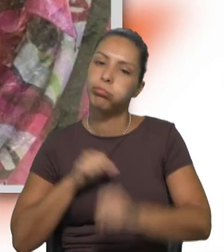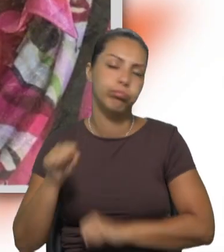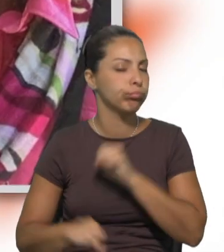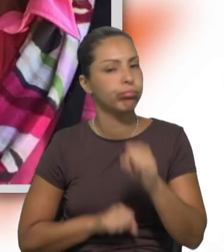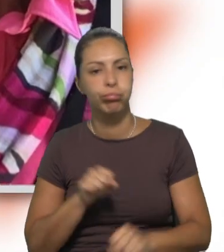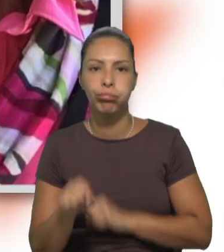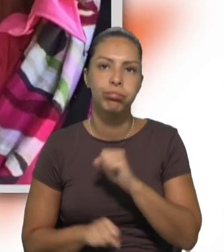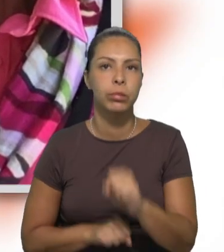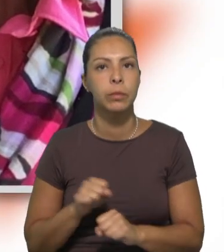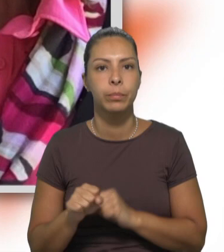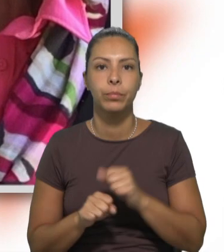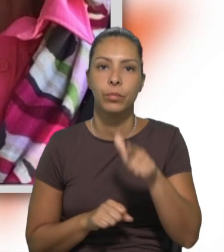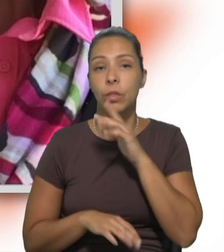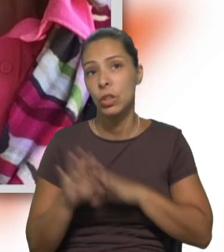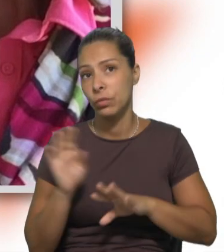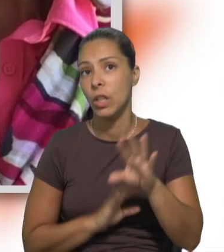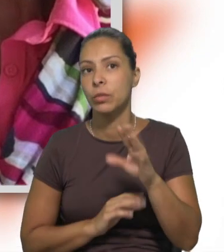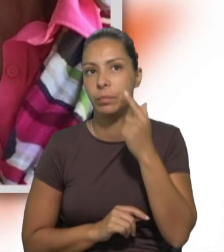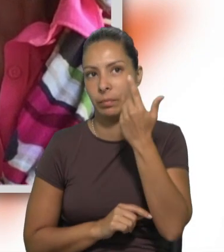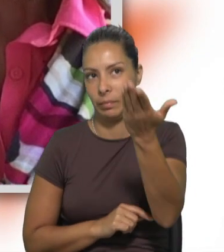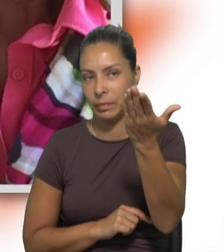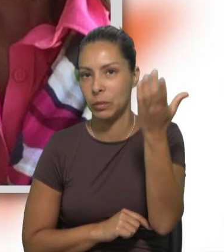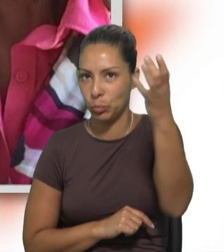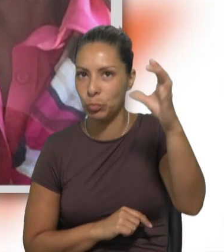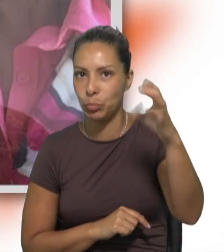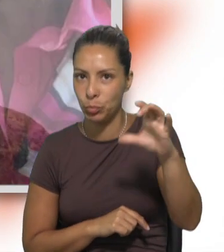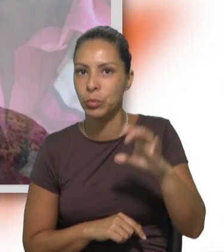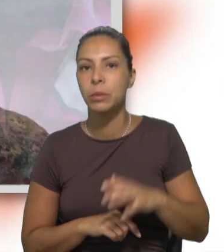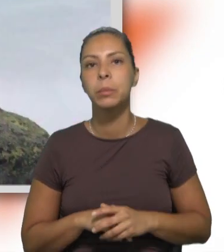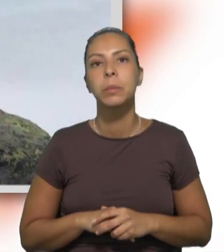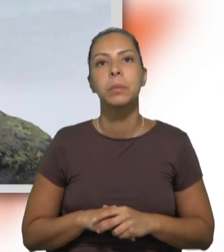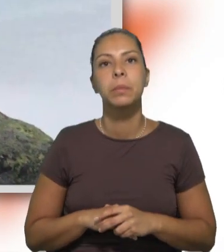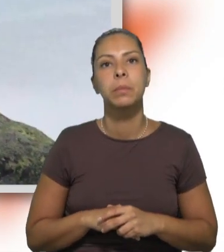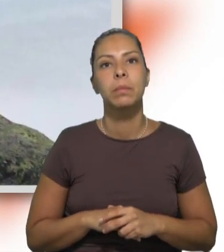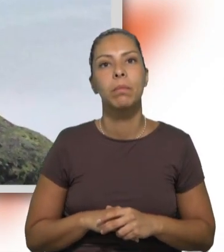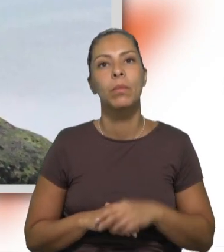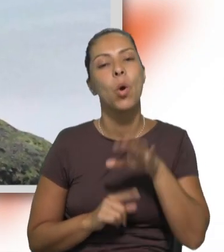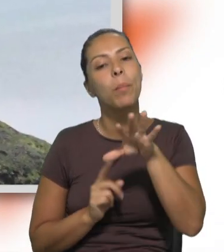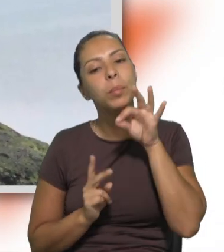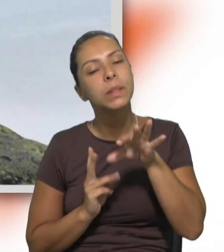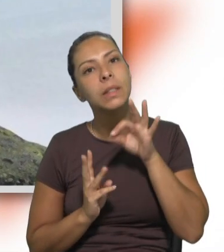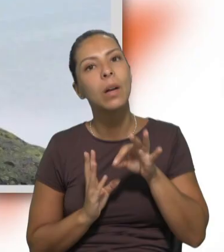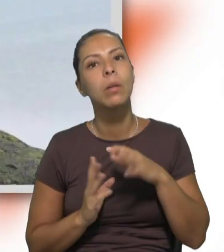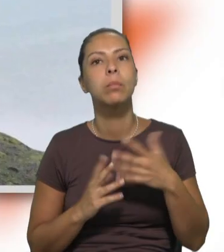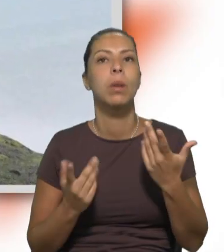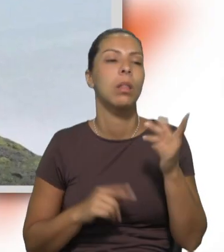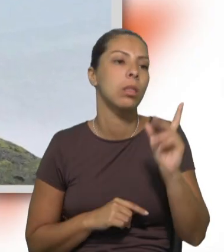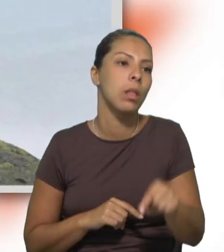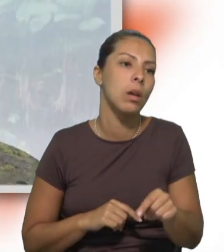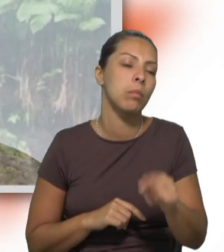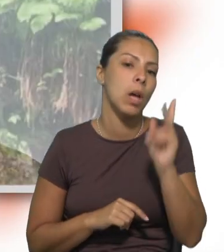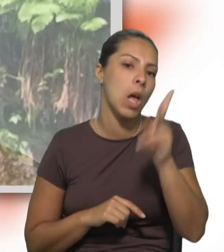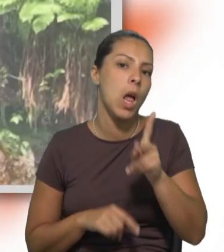fomos fazendo esse percurso. E as imagens vão documentando também precisamente essas opções. Umas centenas de quilómetros